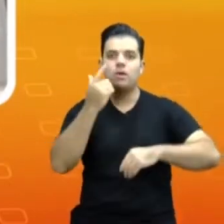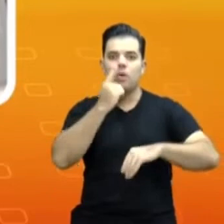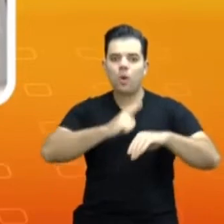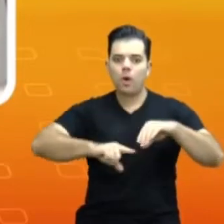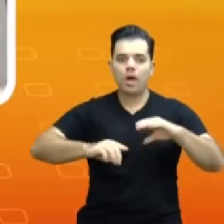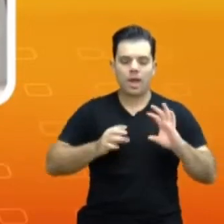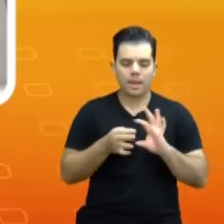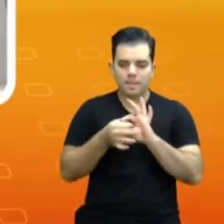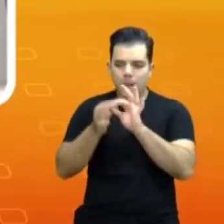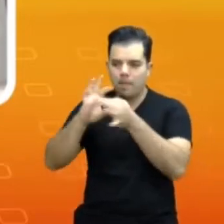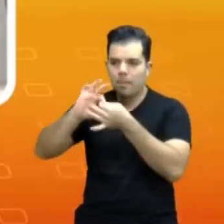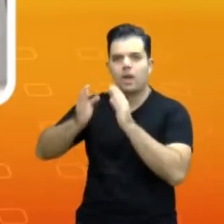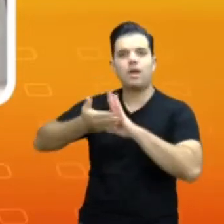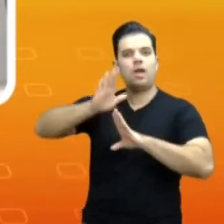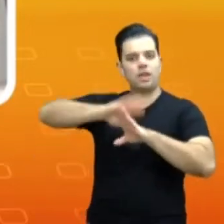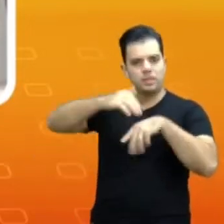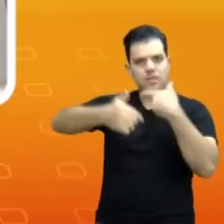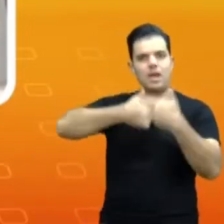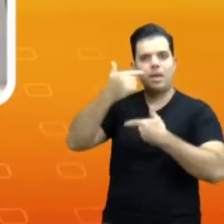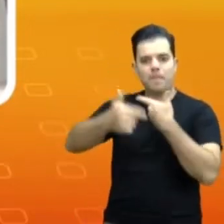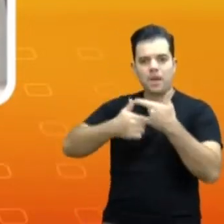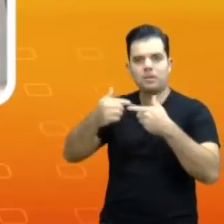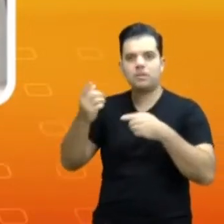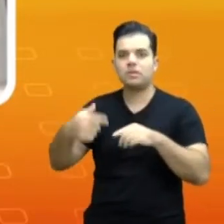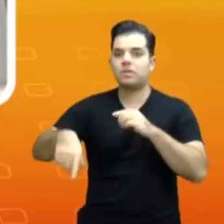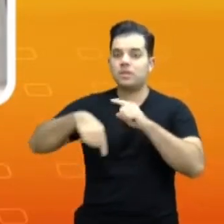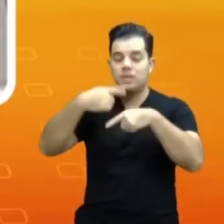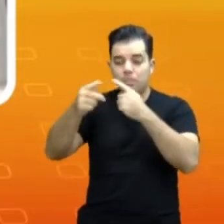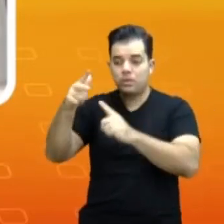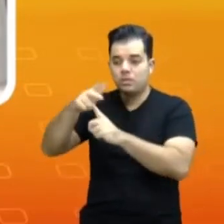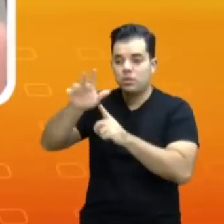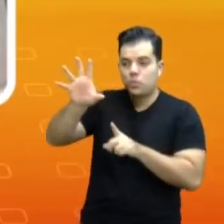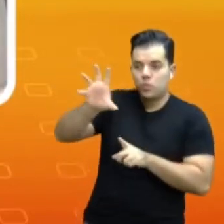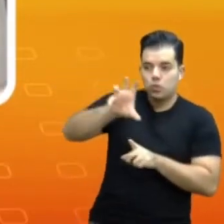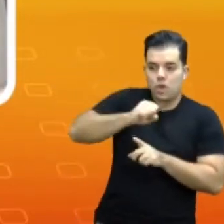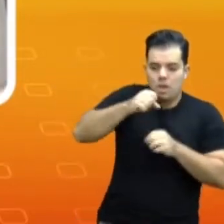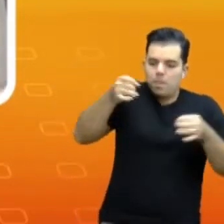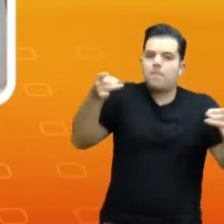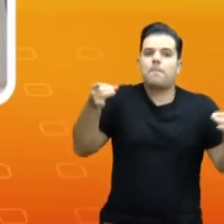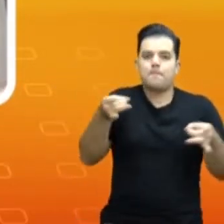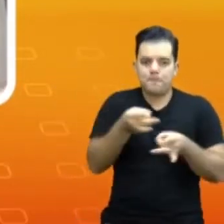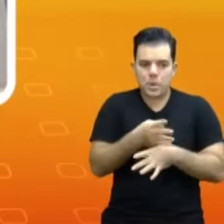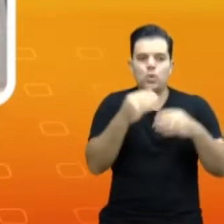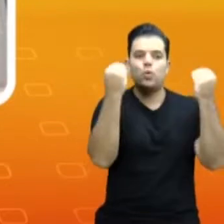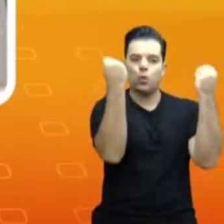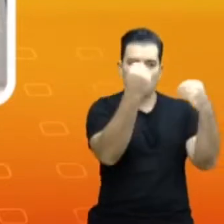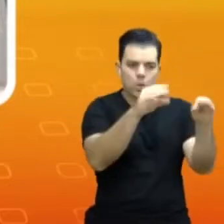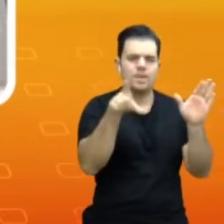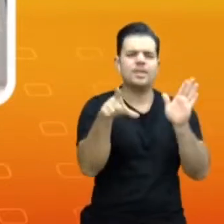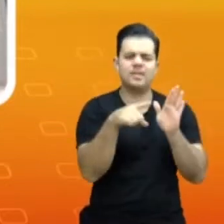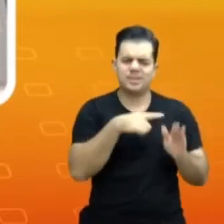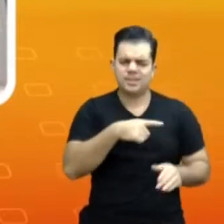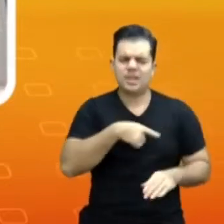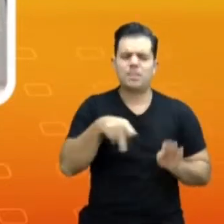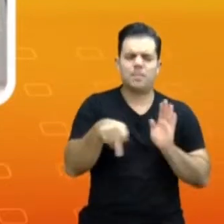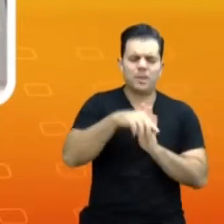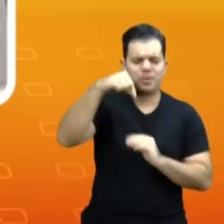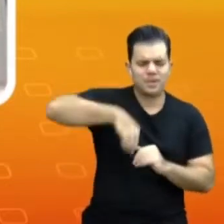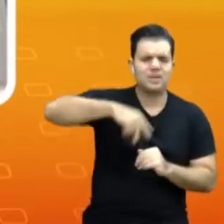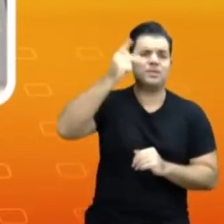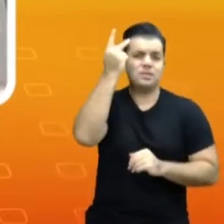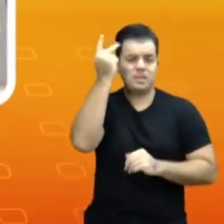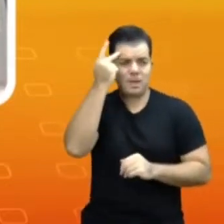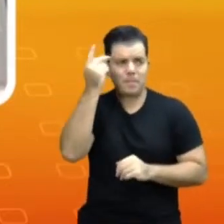Olimpíada como um todo, e trazendo esse sinal pronto para cá, onde a gente simplesmente colocava ele, tinha, claro, a redação aqui de São Paulo,